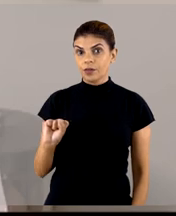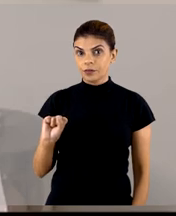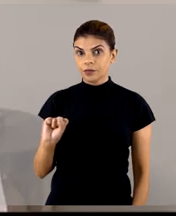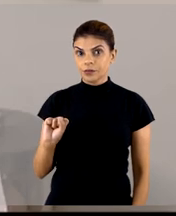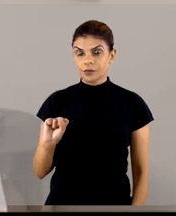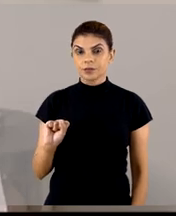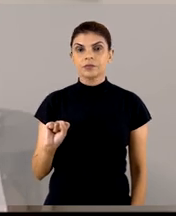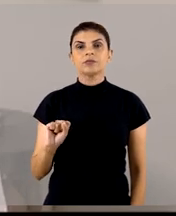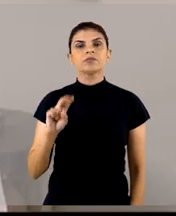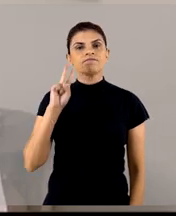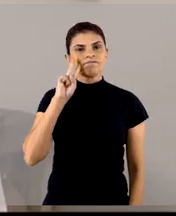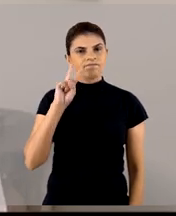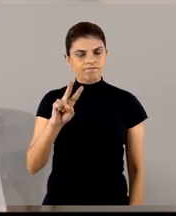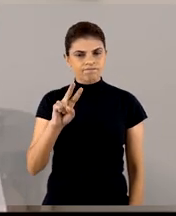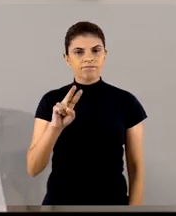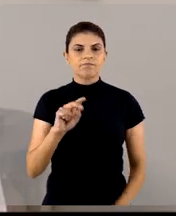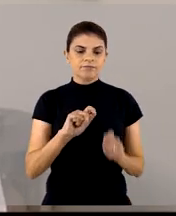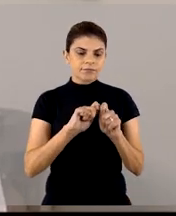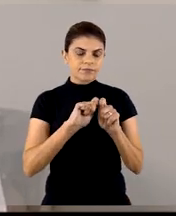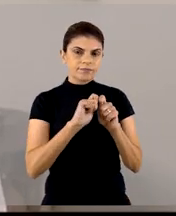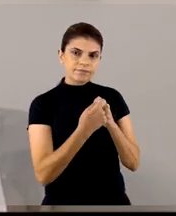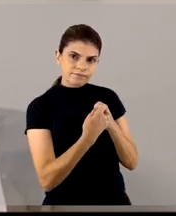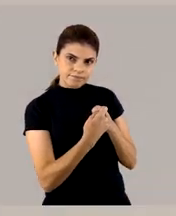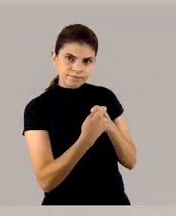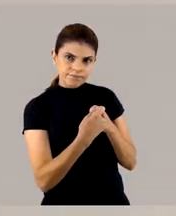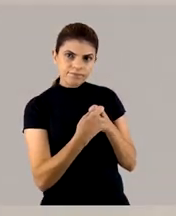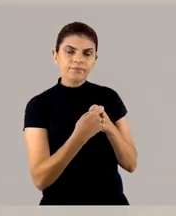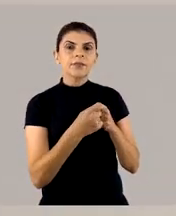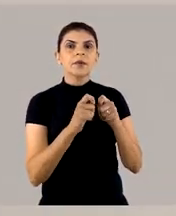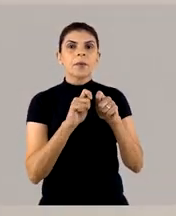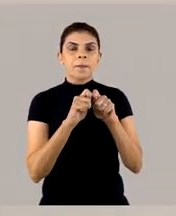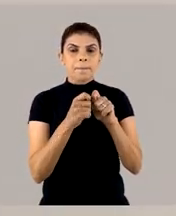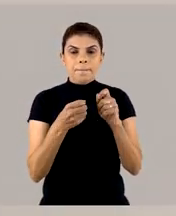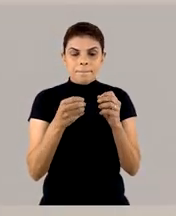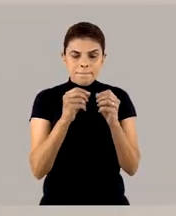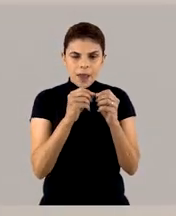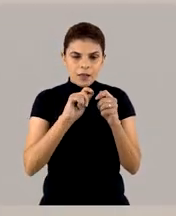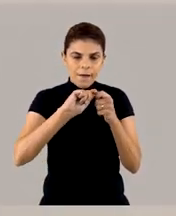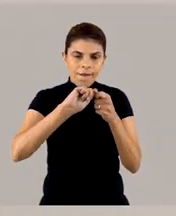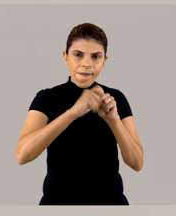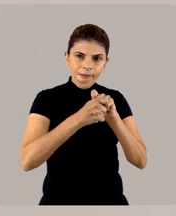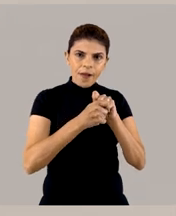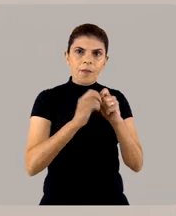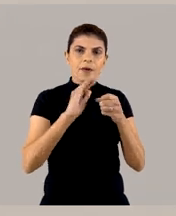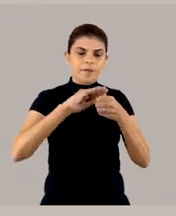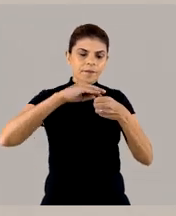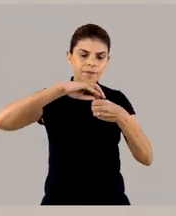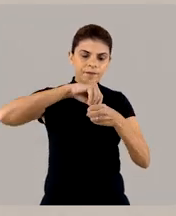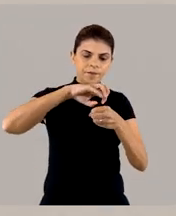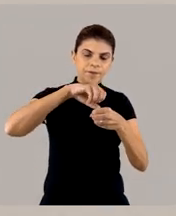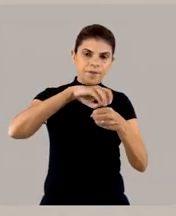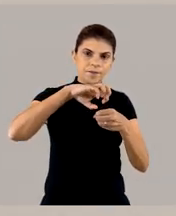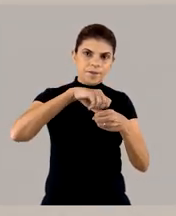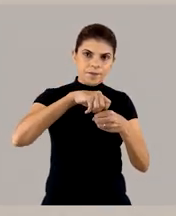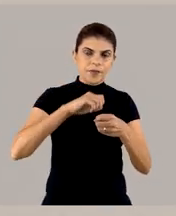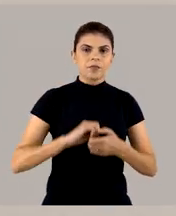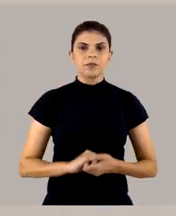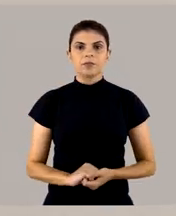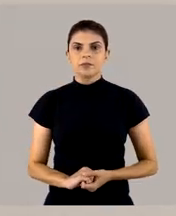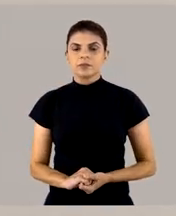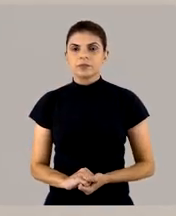Passo 8. Asepticamente, corte ou quebre a haste do aplicador perto da ponta para poder fechar a tampa.